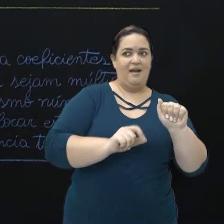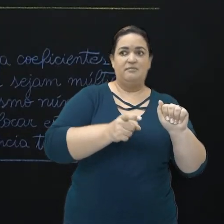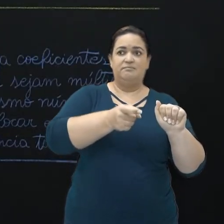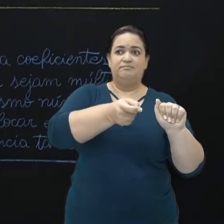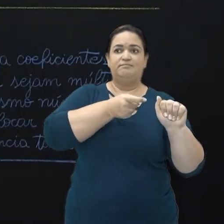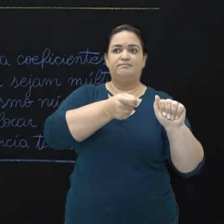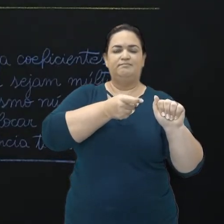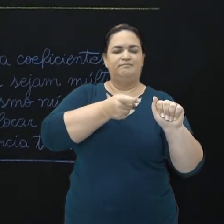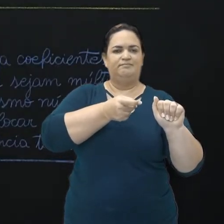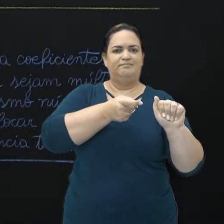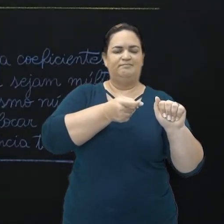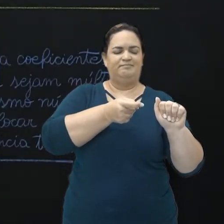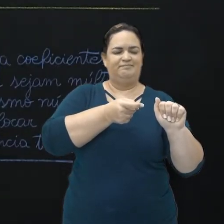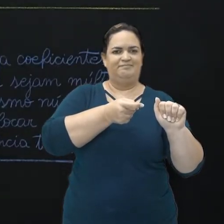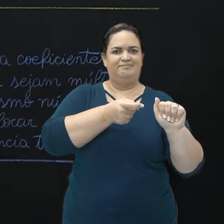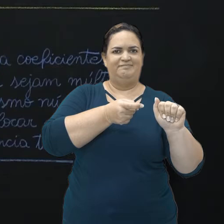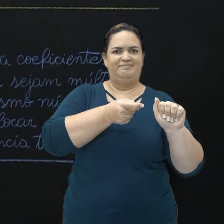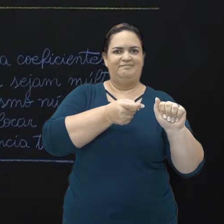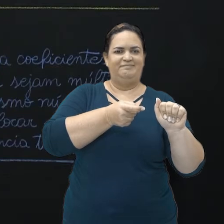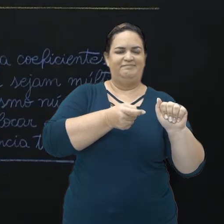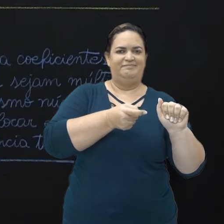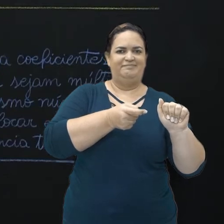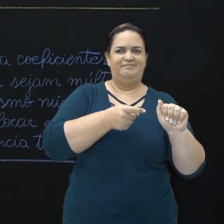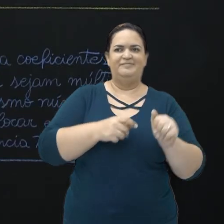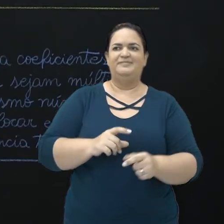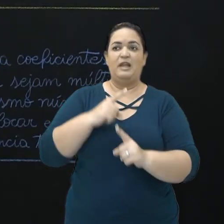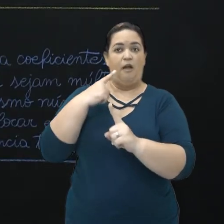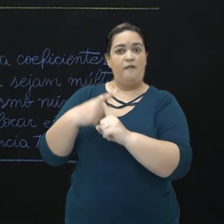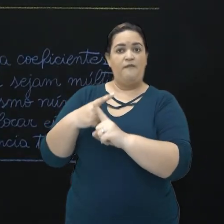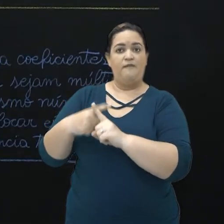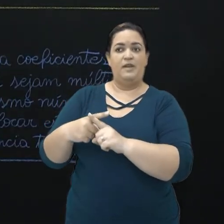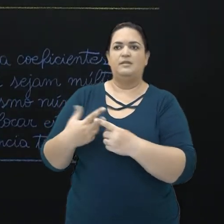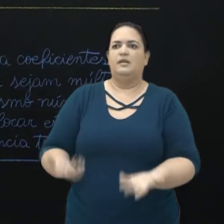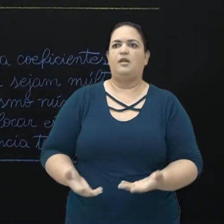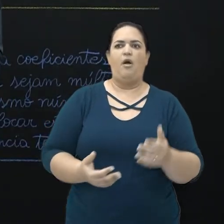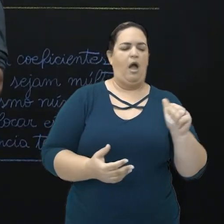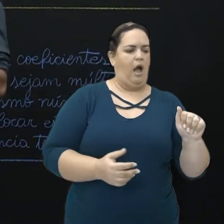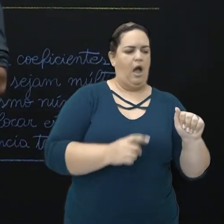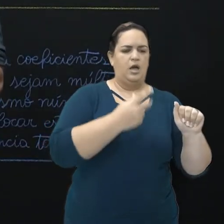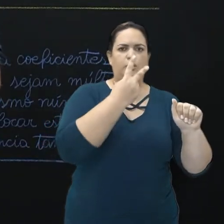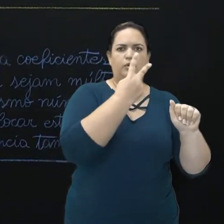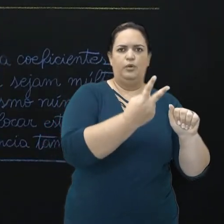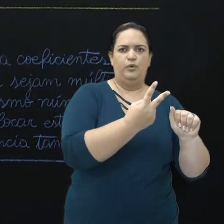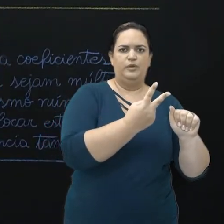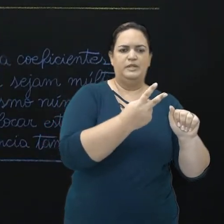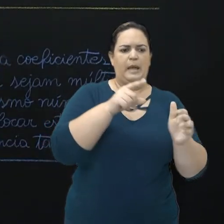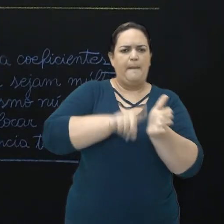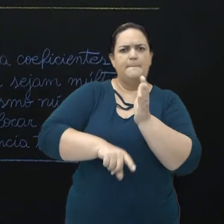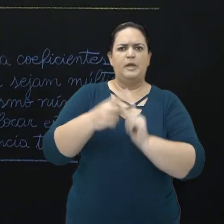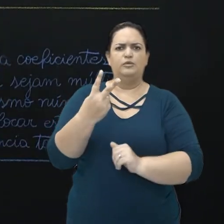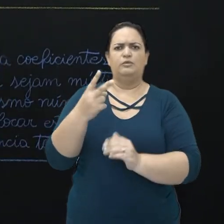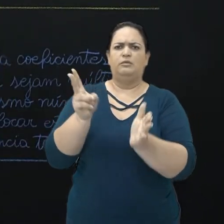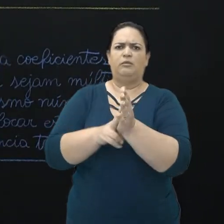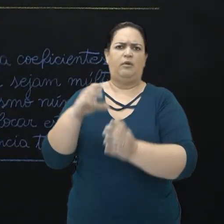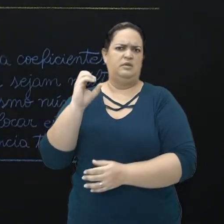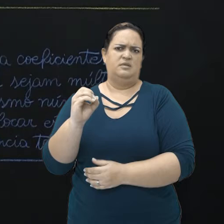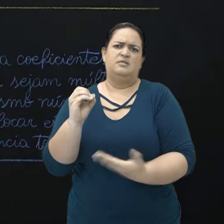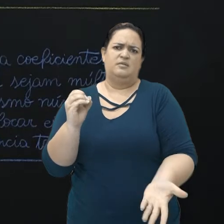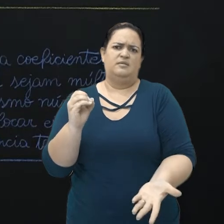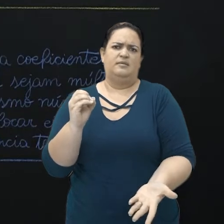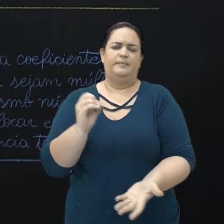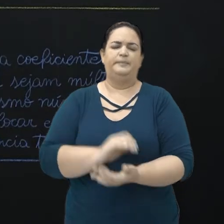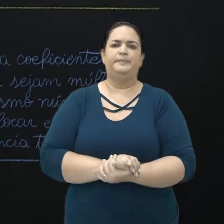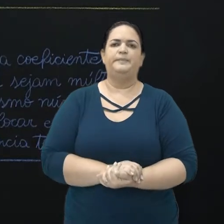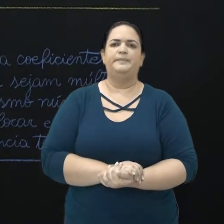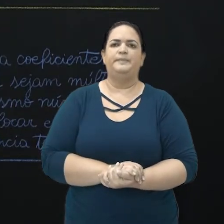perfeito? Aí vamos lá. A 2 menos 2 é 0. Eu estou subtraindo os expoentes. Quando o